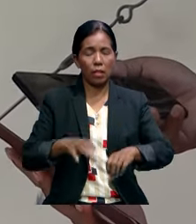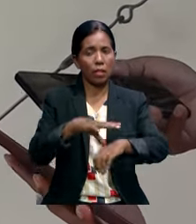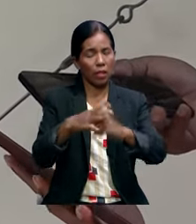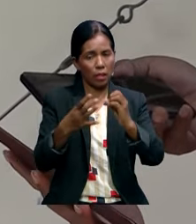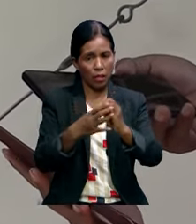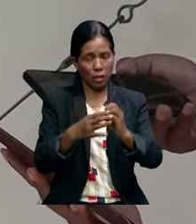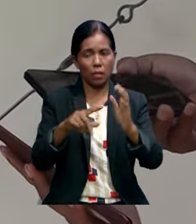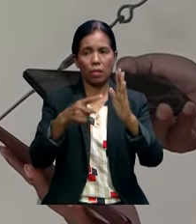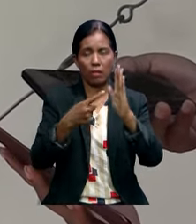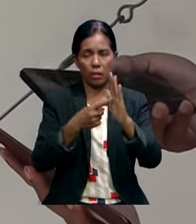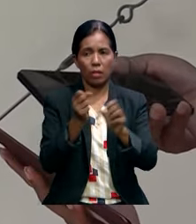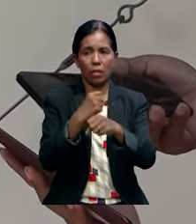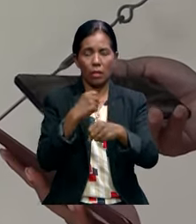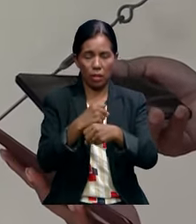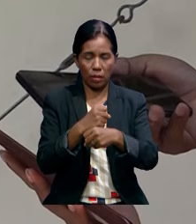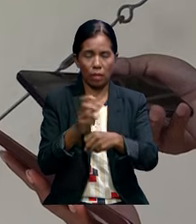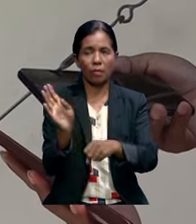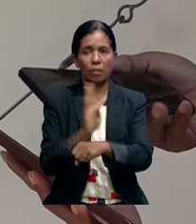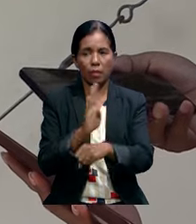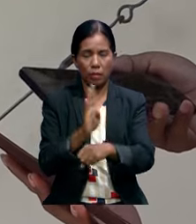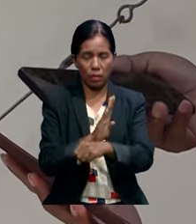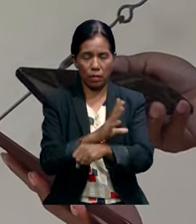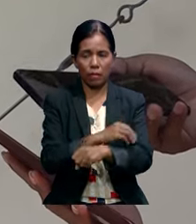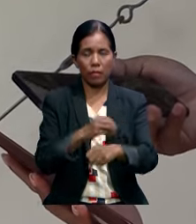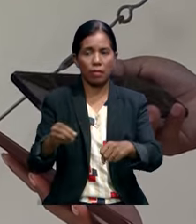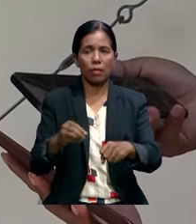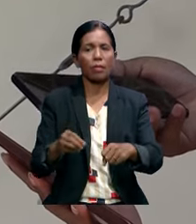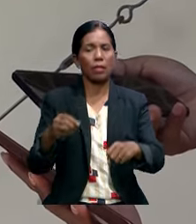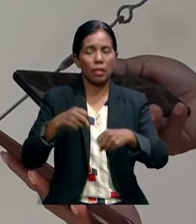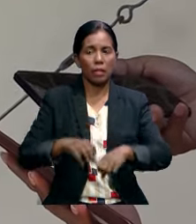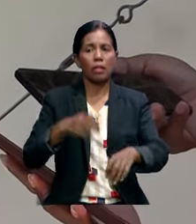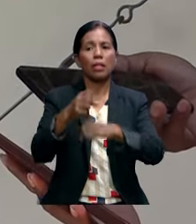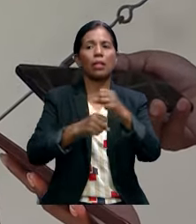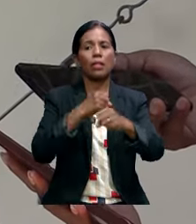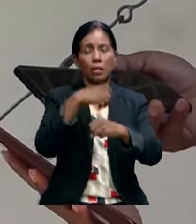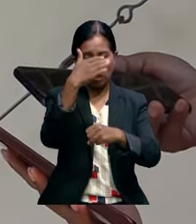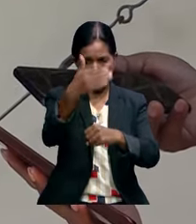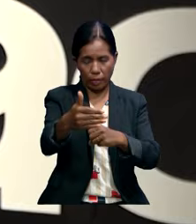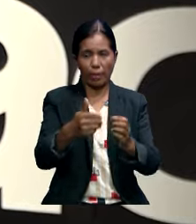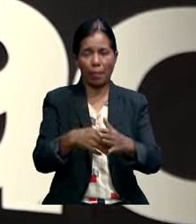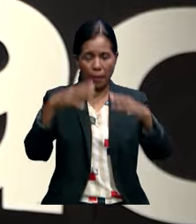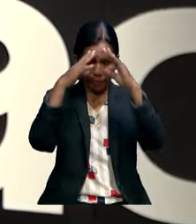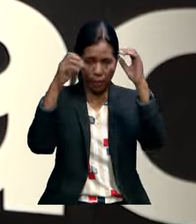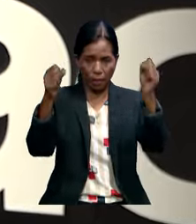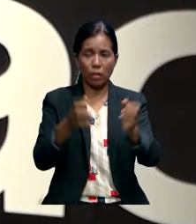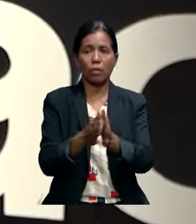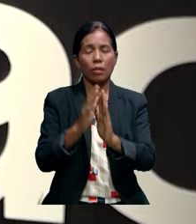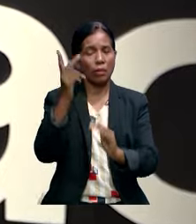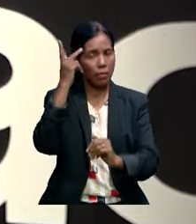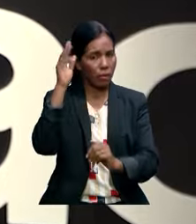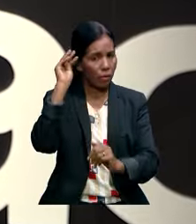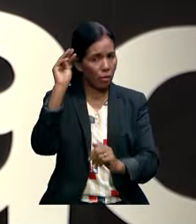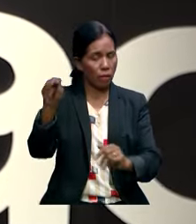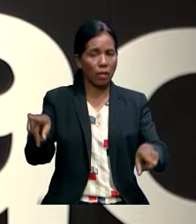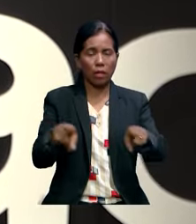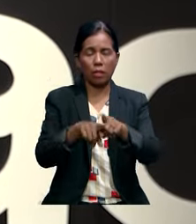a negociação formal com fronteiras marítimas com a Indonésia. E Tinoen. Antes de mostrar, presidente da República, o seu primeiro-ministro, Nebenu